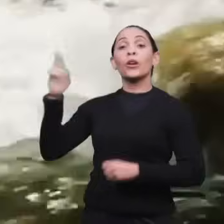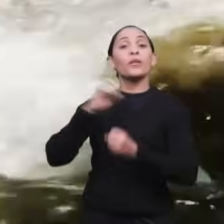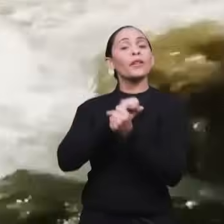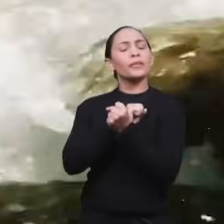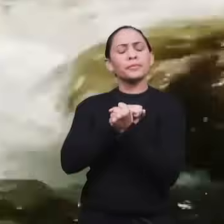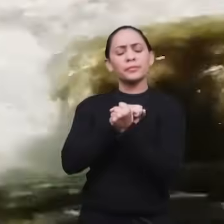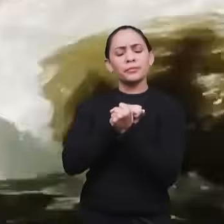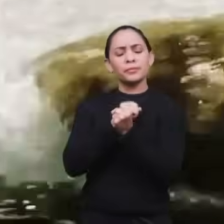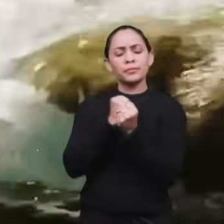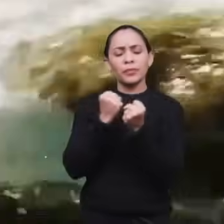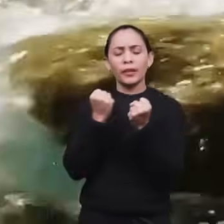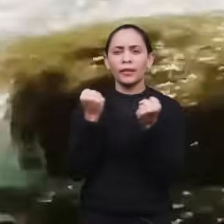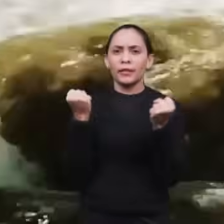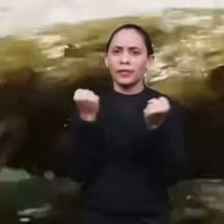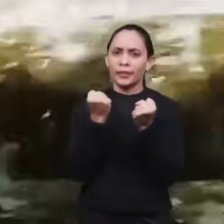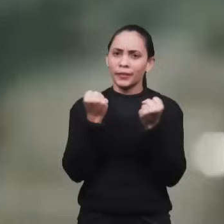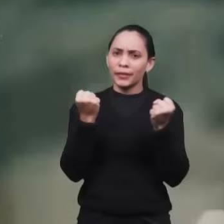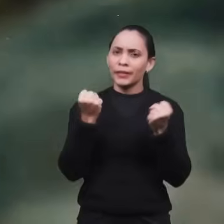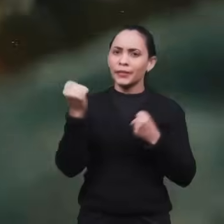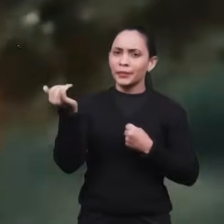coração e